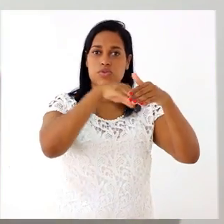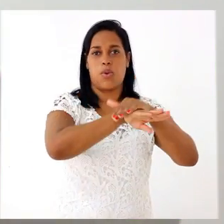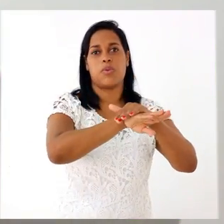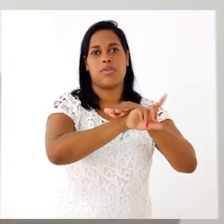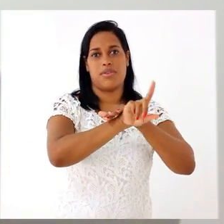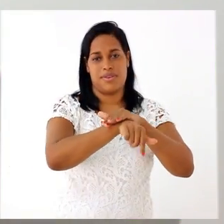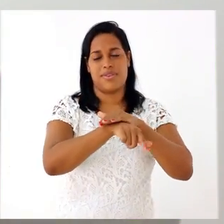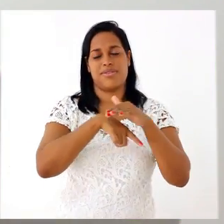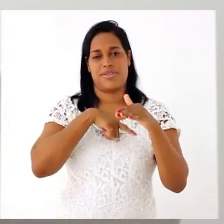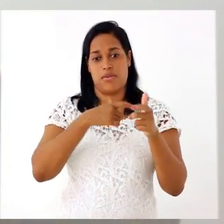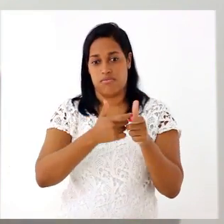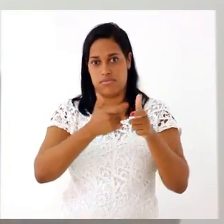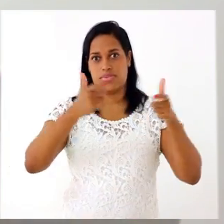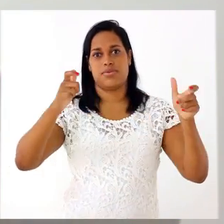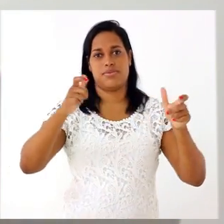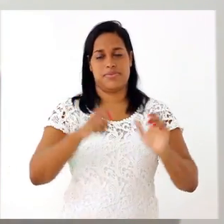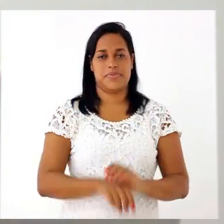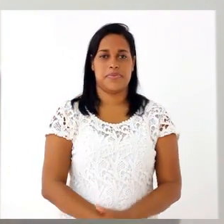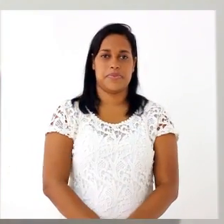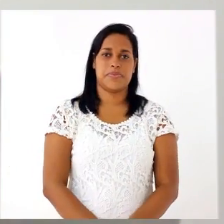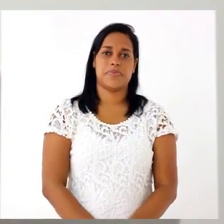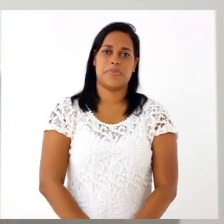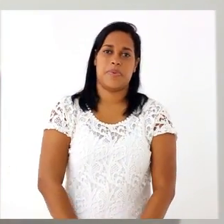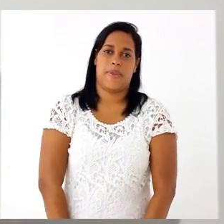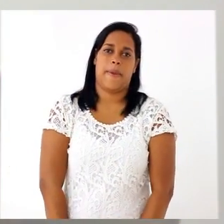complexidade, ok?